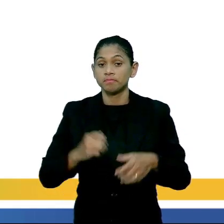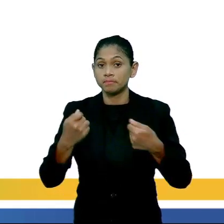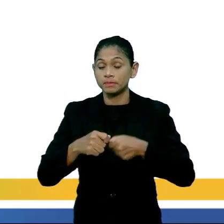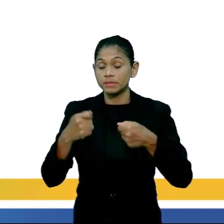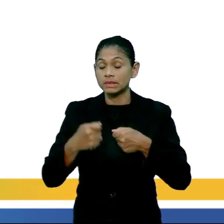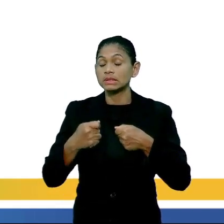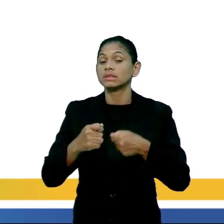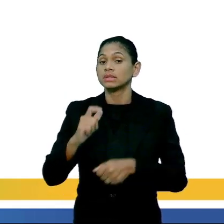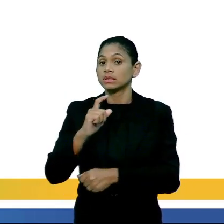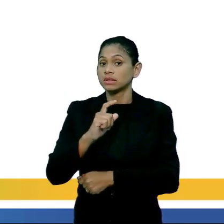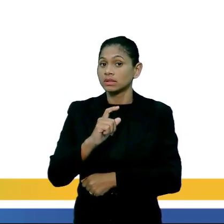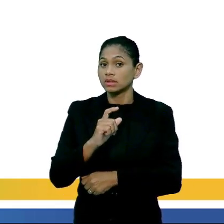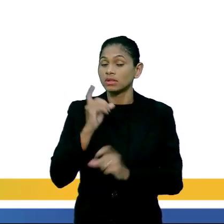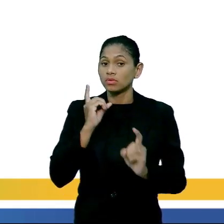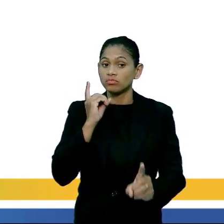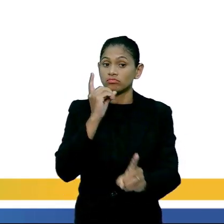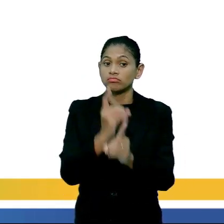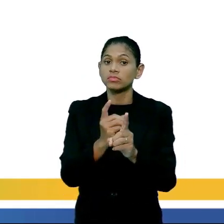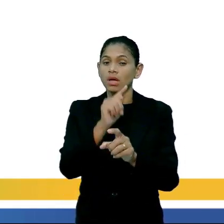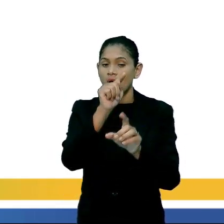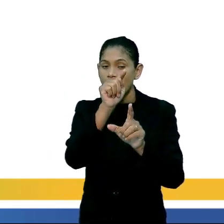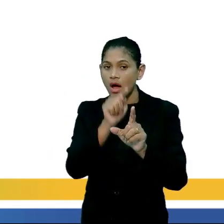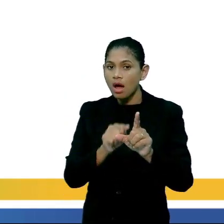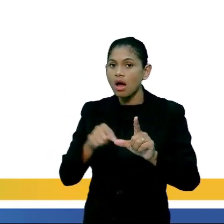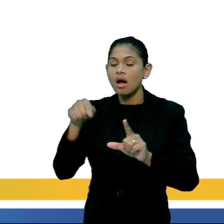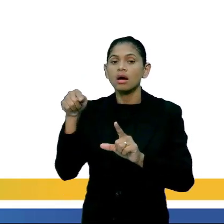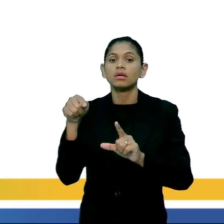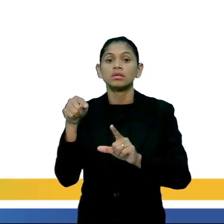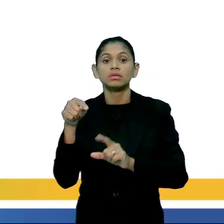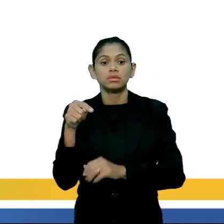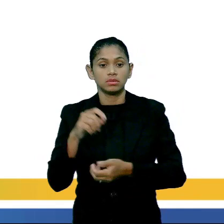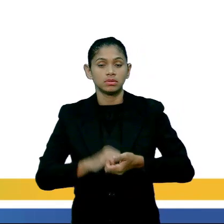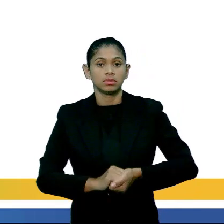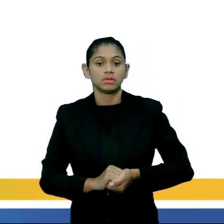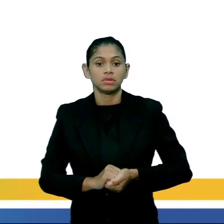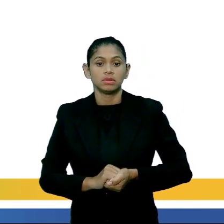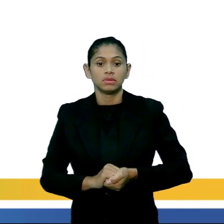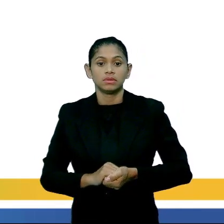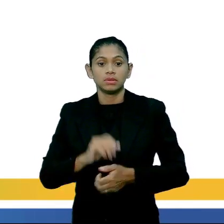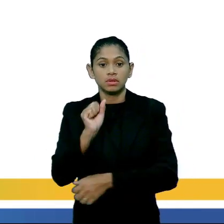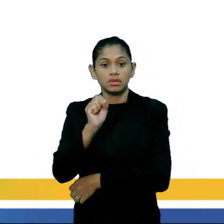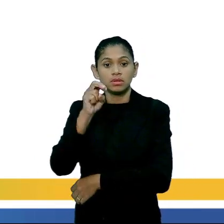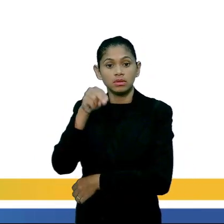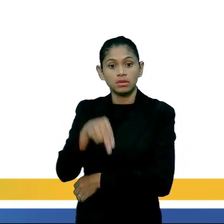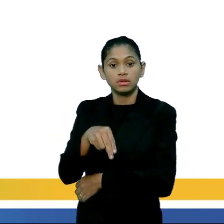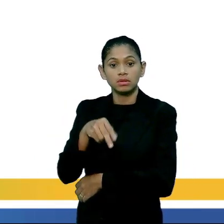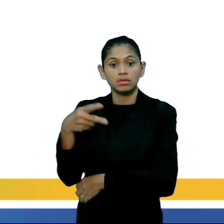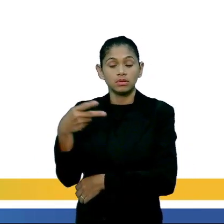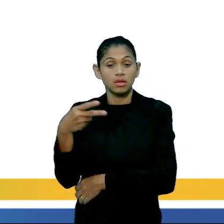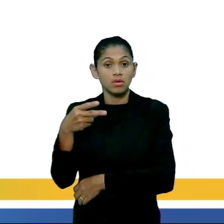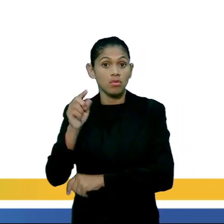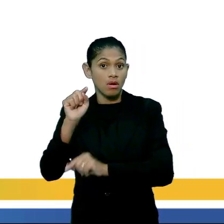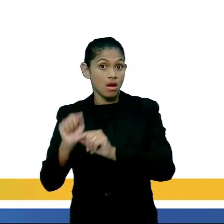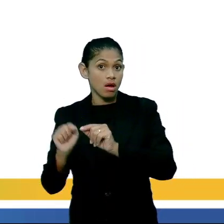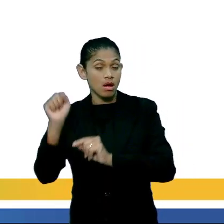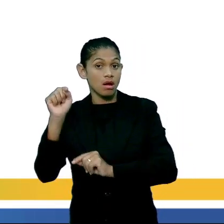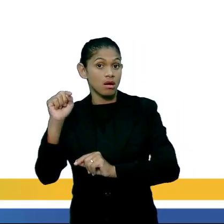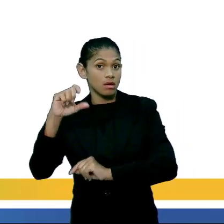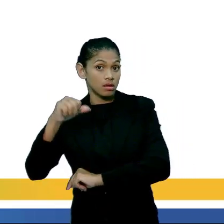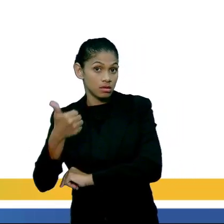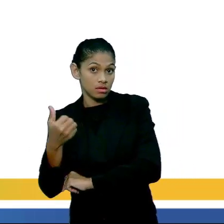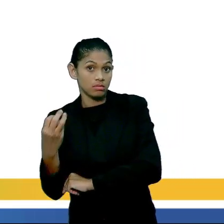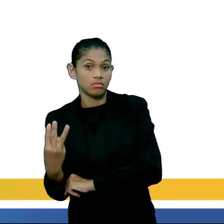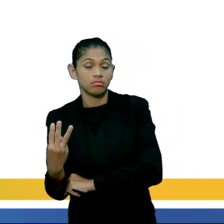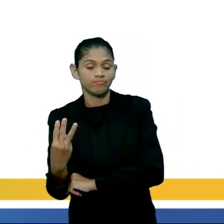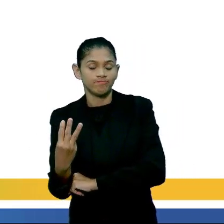raiz quadrada para saber o valor exato de AN. Então, AN é igual a raiz de 13. Como a questão